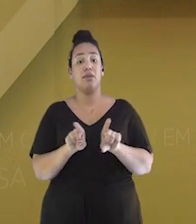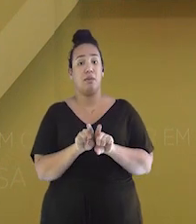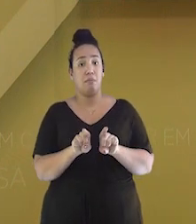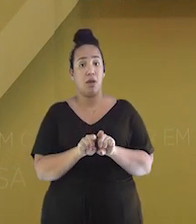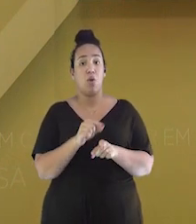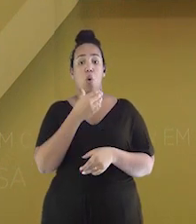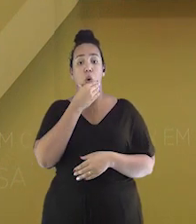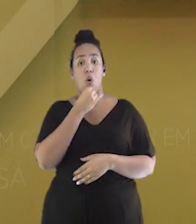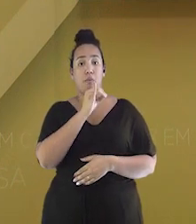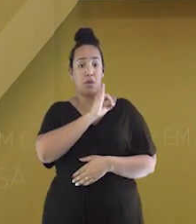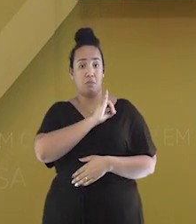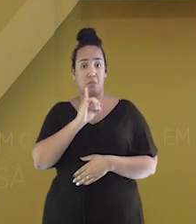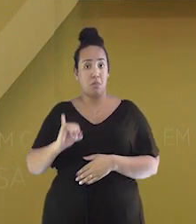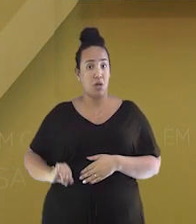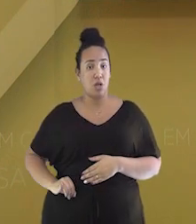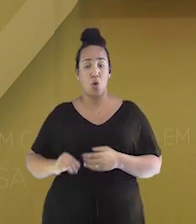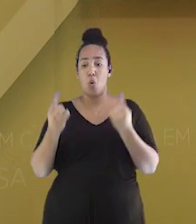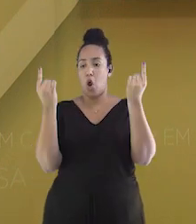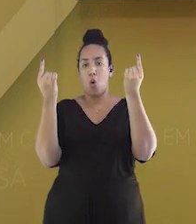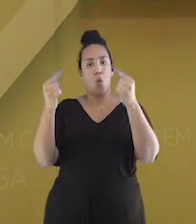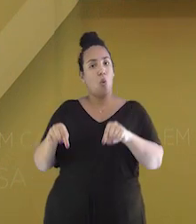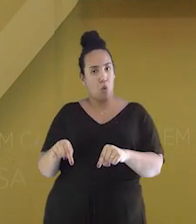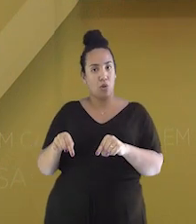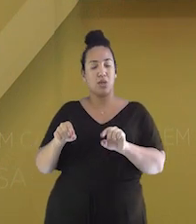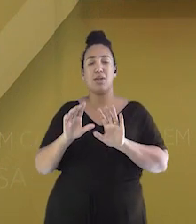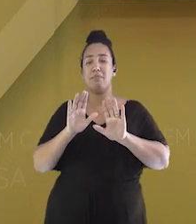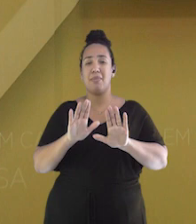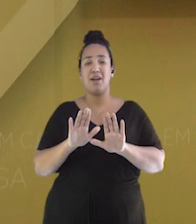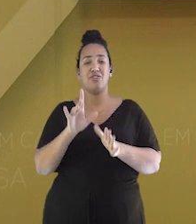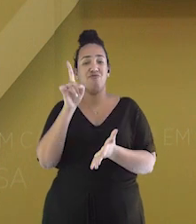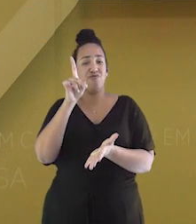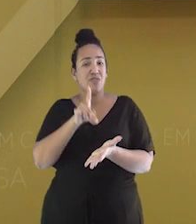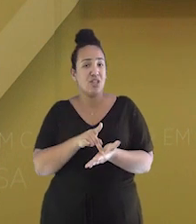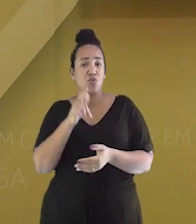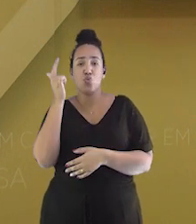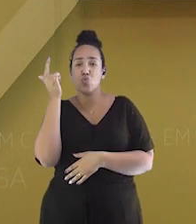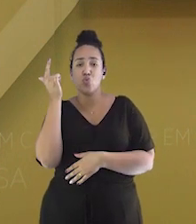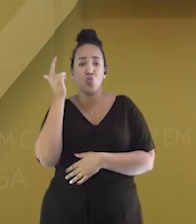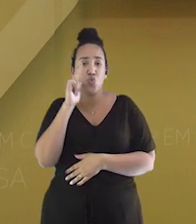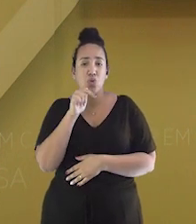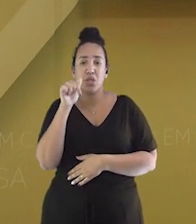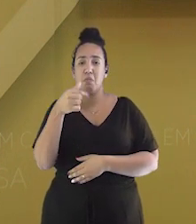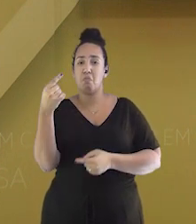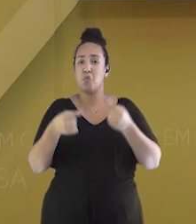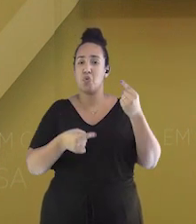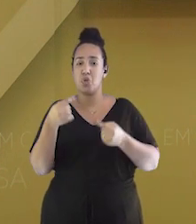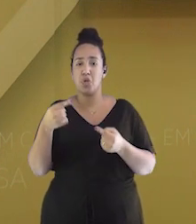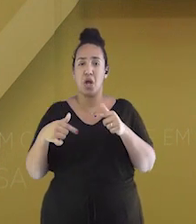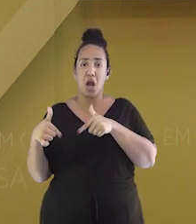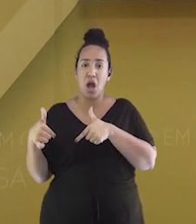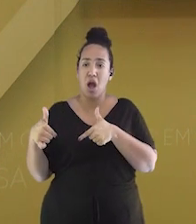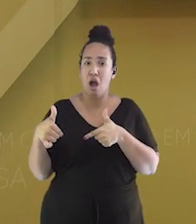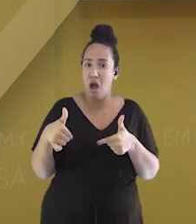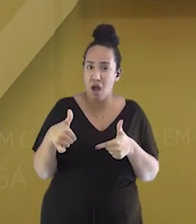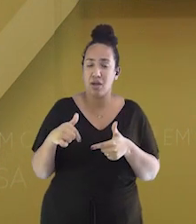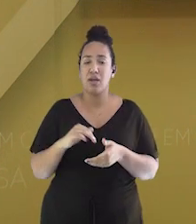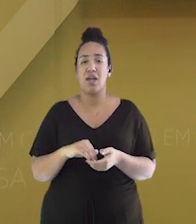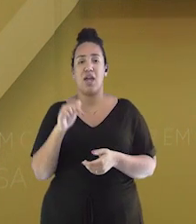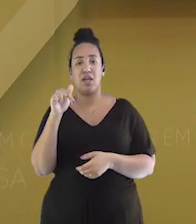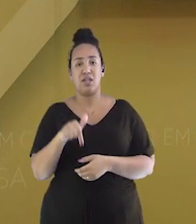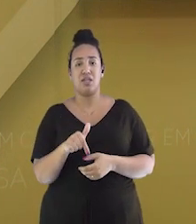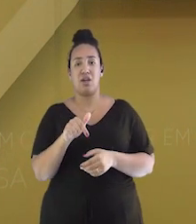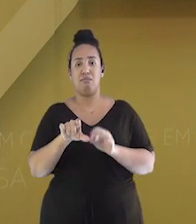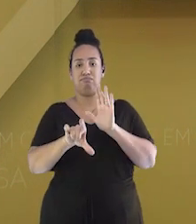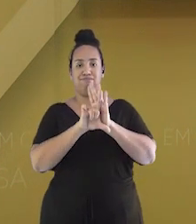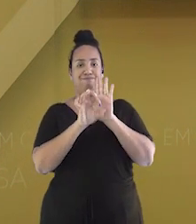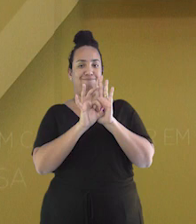contrário ao regime de escravidão, mas nunca havia conseguido a articulação política necessária para que a abolição